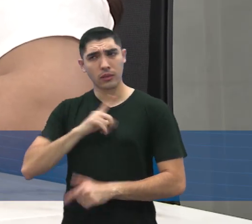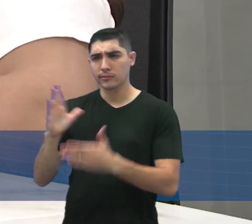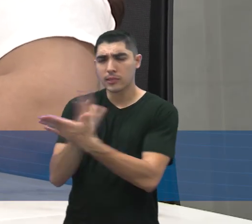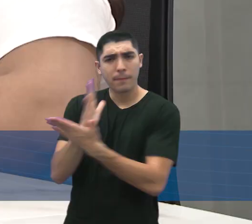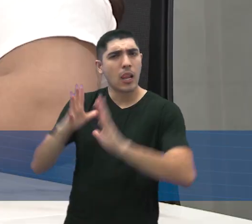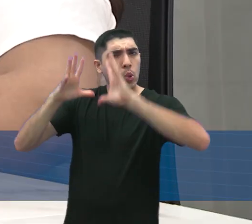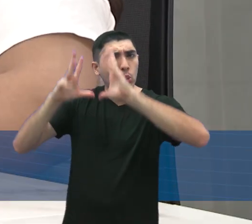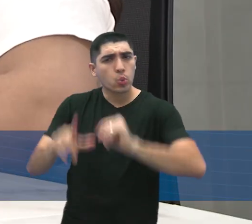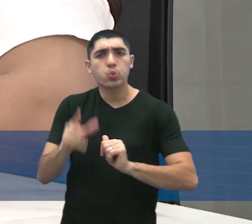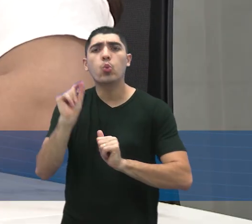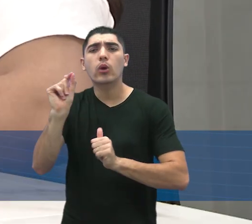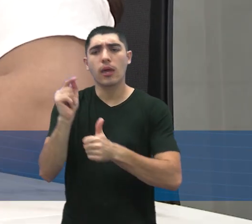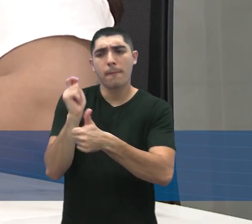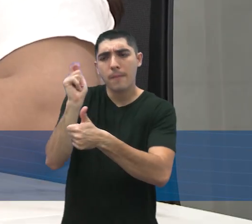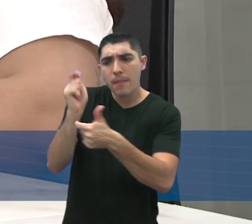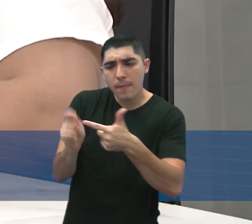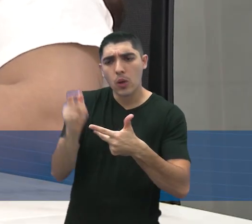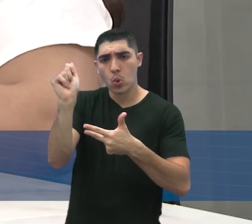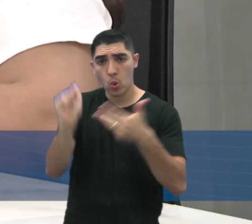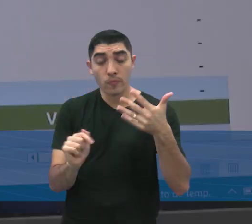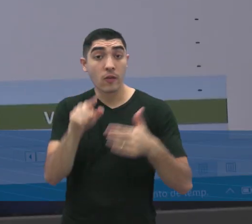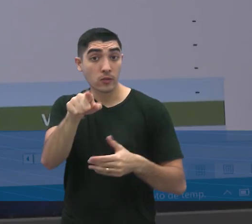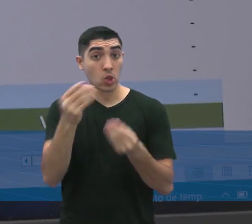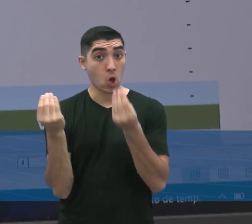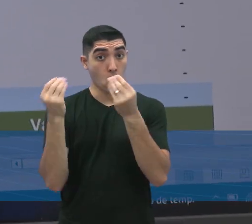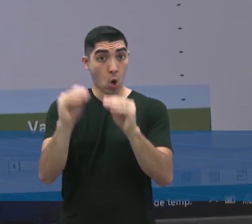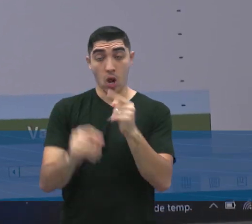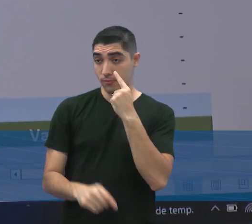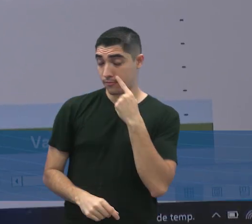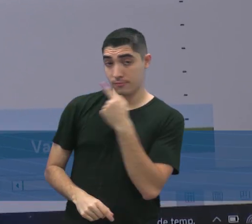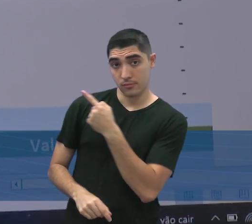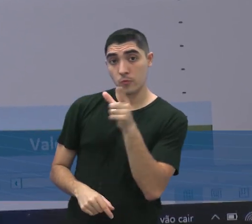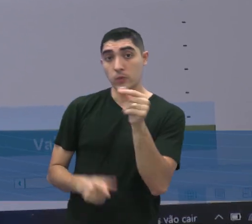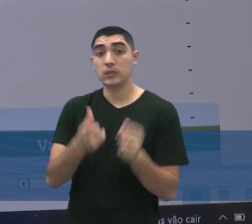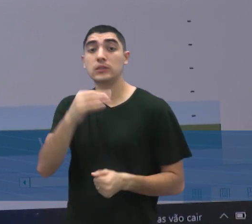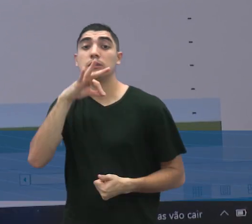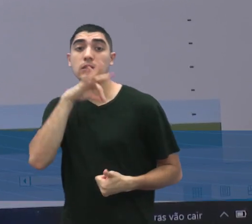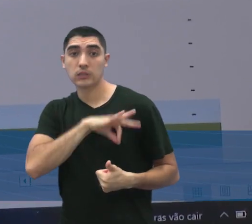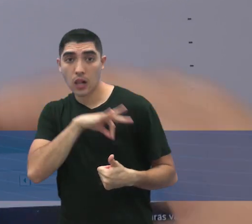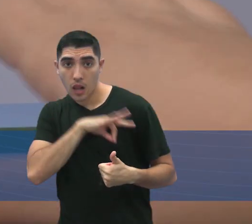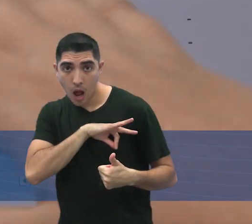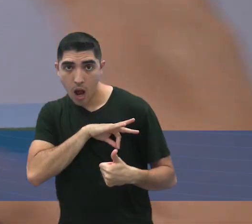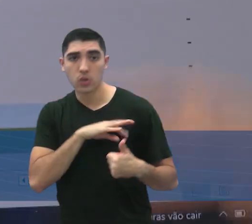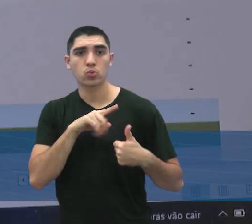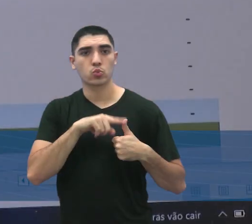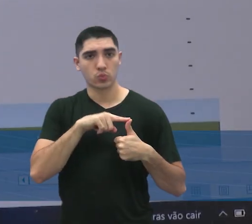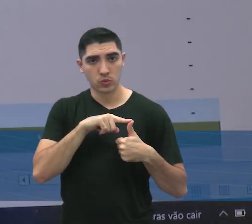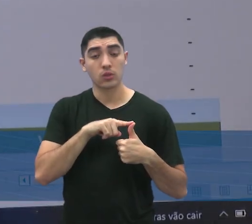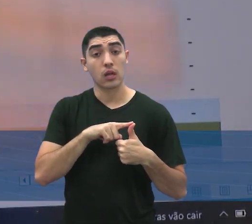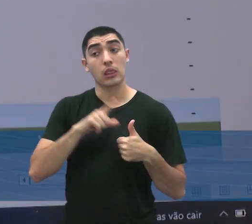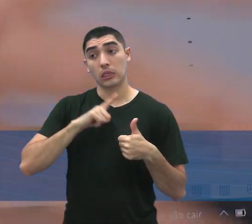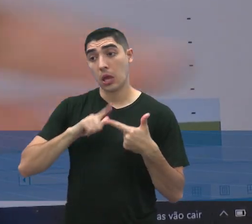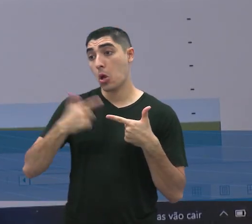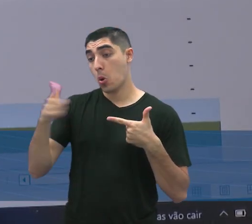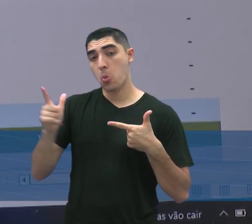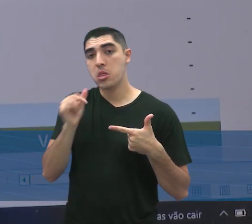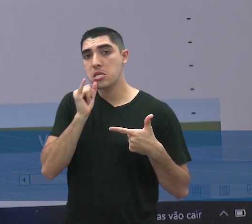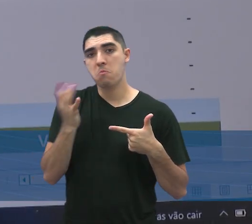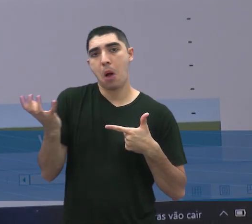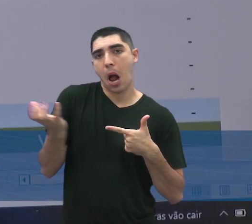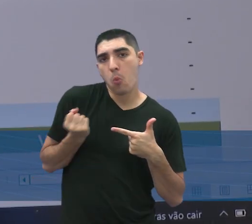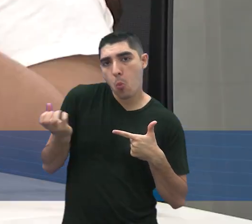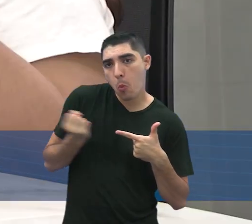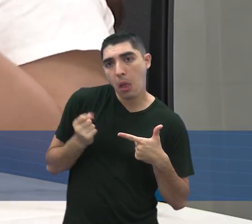Então, num primeiro momento aqui, você vai colocar apenas as receitas, então, quanto você ganha de remuneração, se você tem outros tipos de receitas,